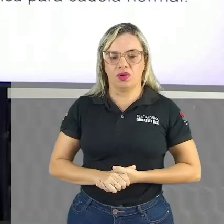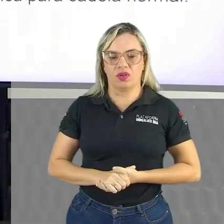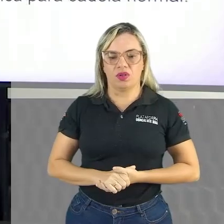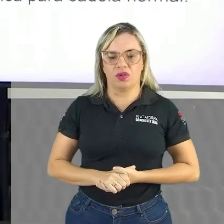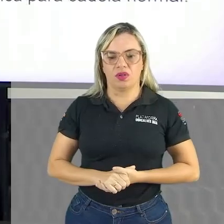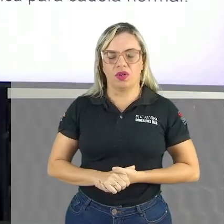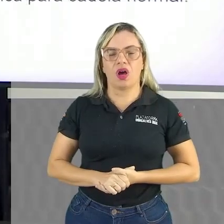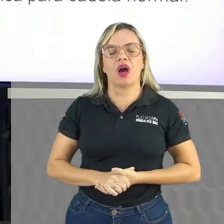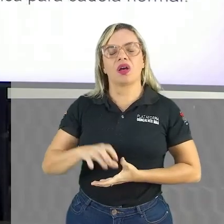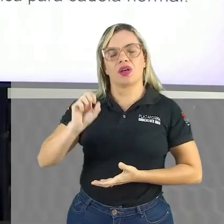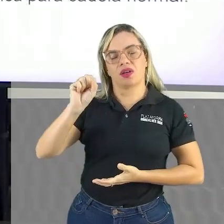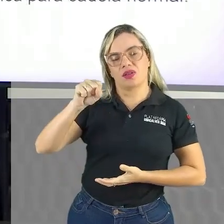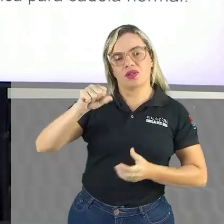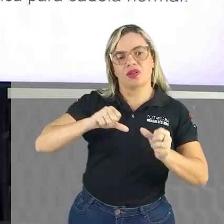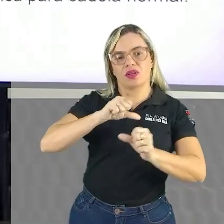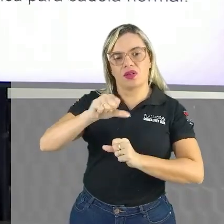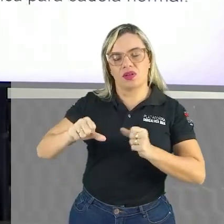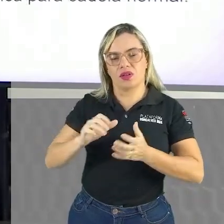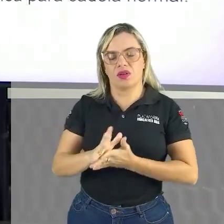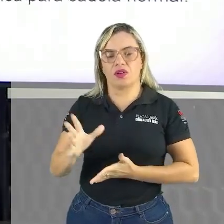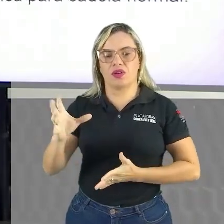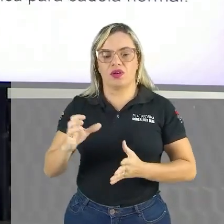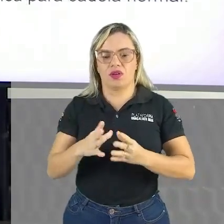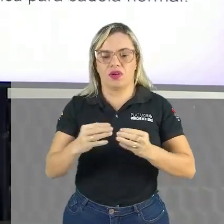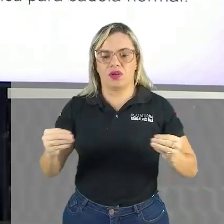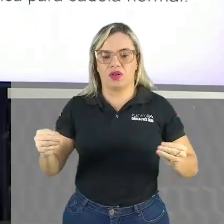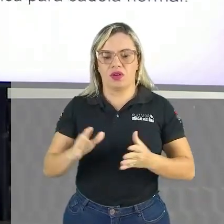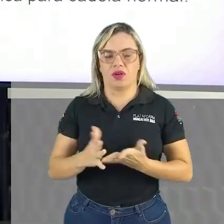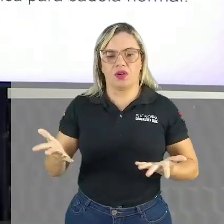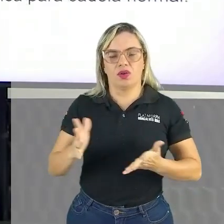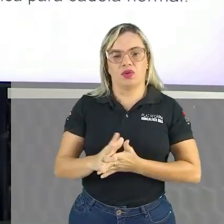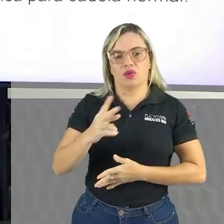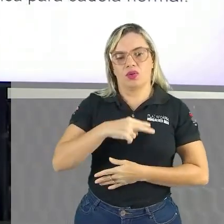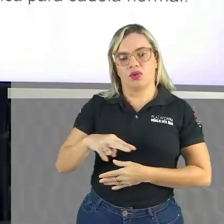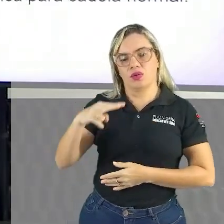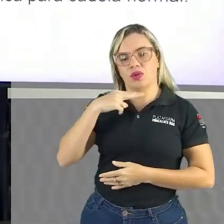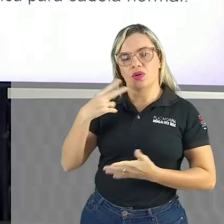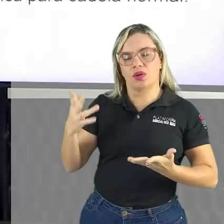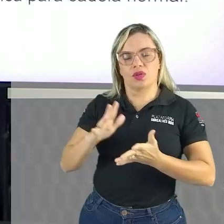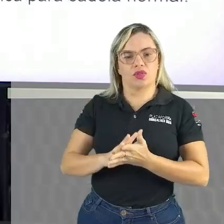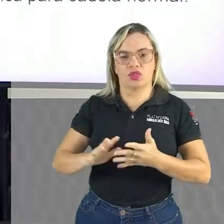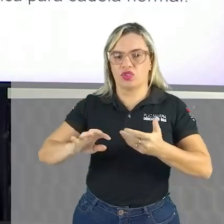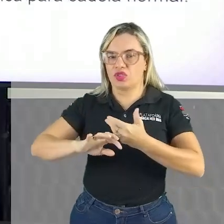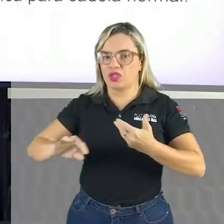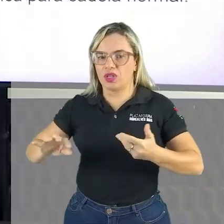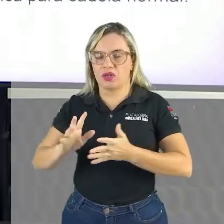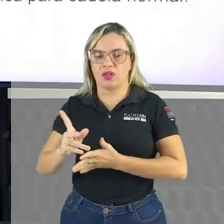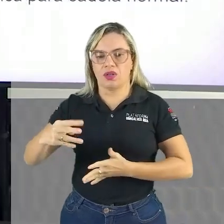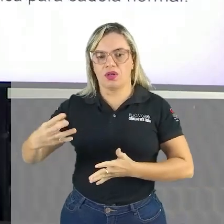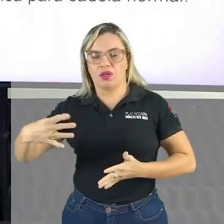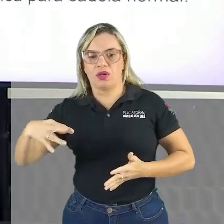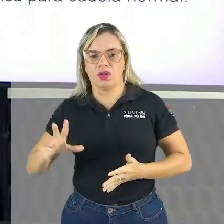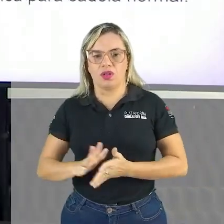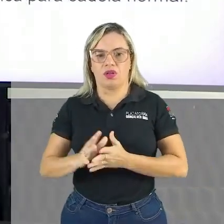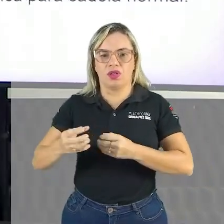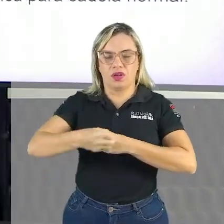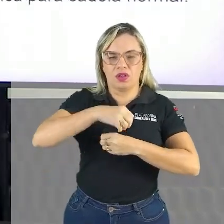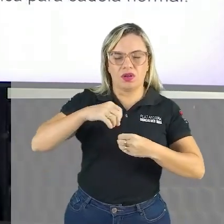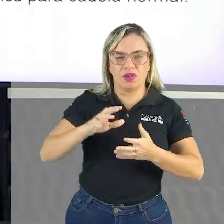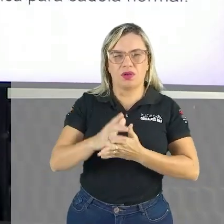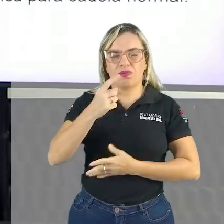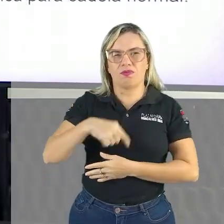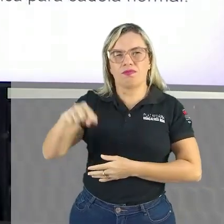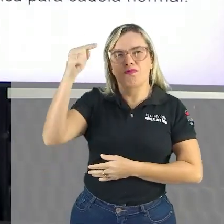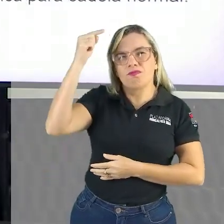algo biodegradável. Então, tu não pode retirar a parte polar da molécula, gente. Tu pega um copo, imagina que